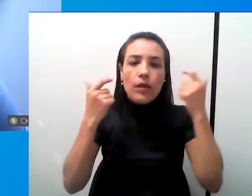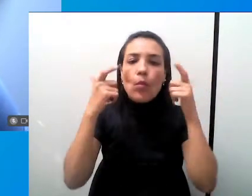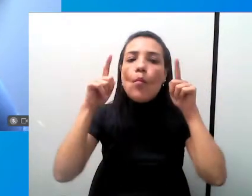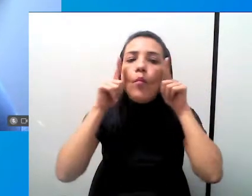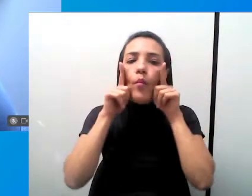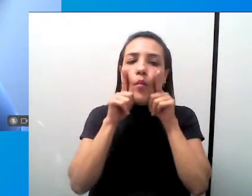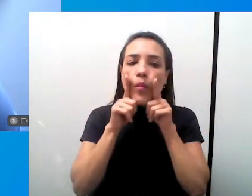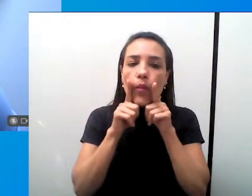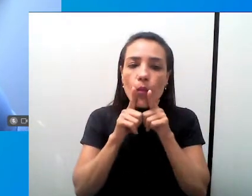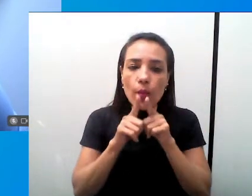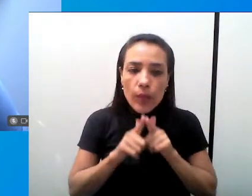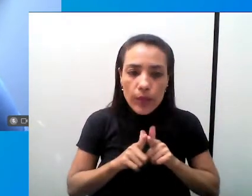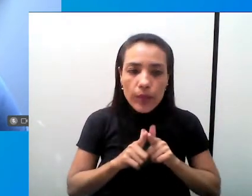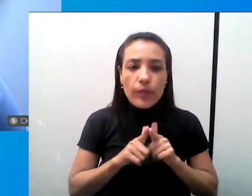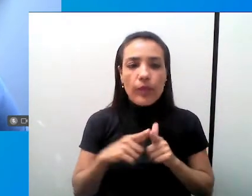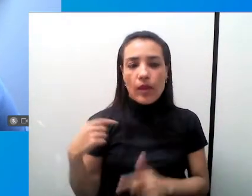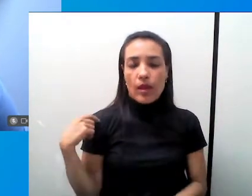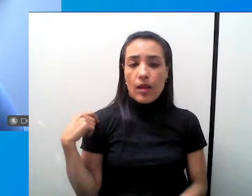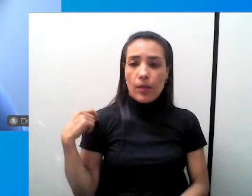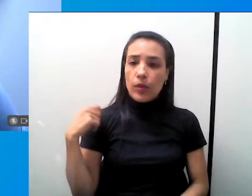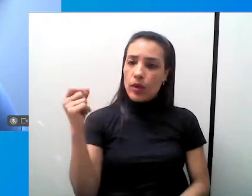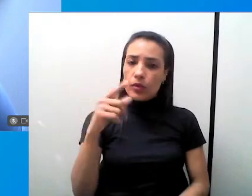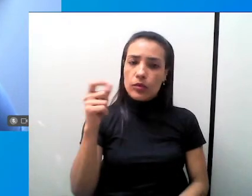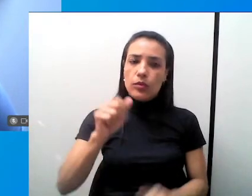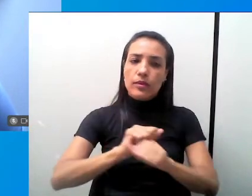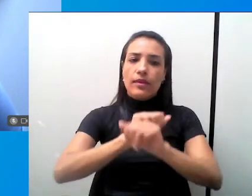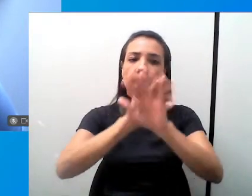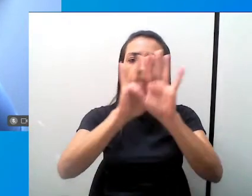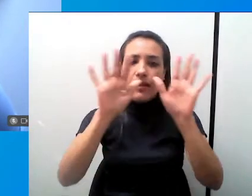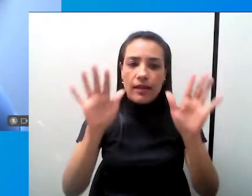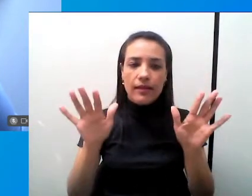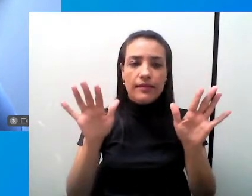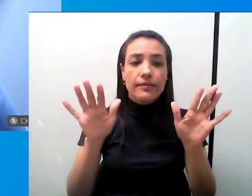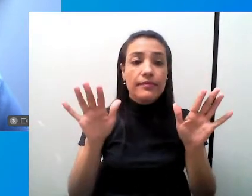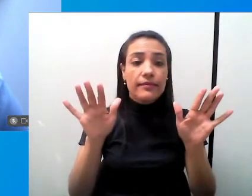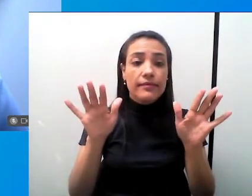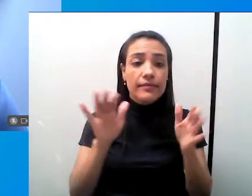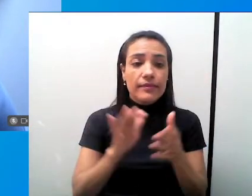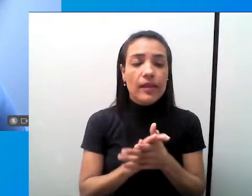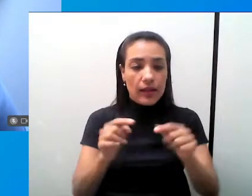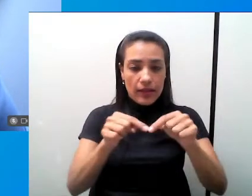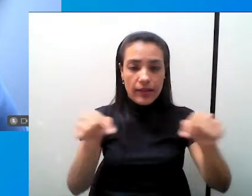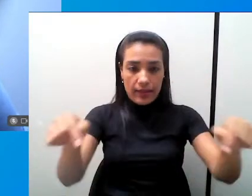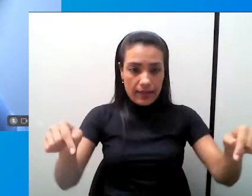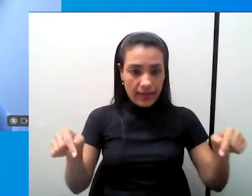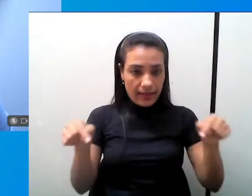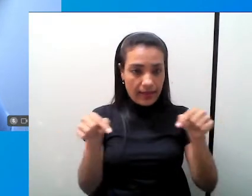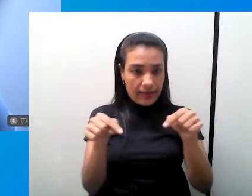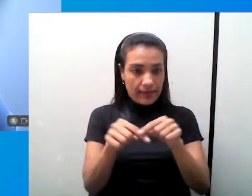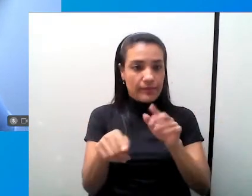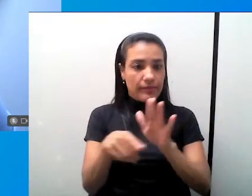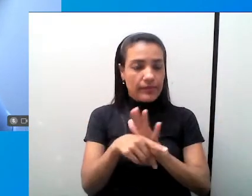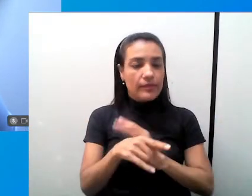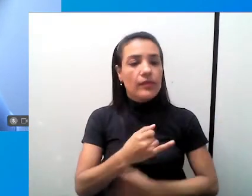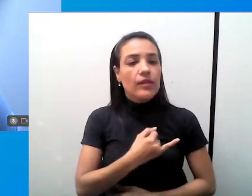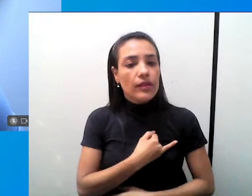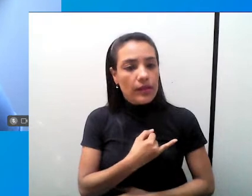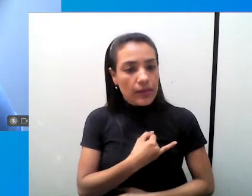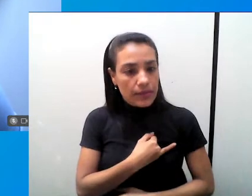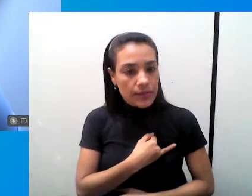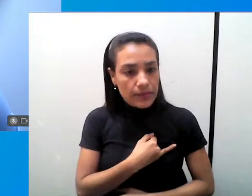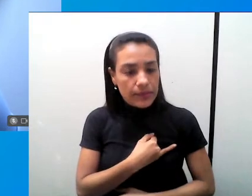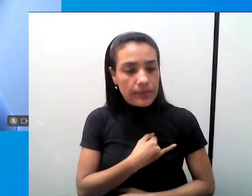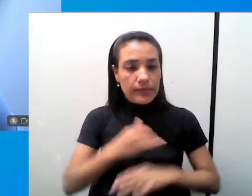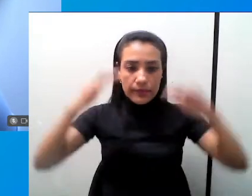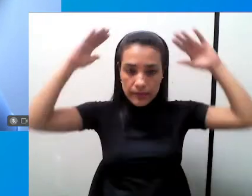eu estou com uma blusa azul clara de botão. Estou na sala da Pró-Reitoria de Extensão, aqui do IFPA, atrás é uma